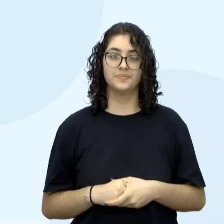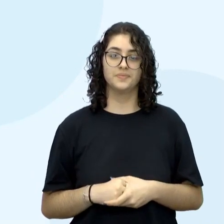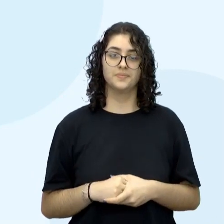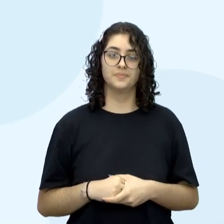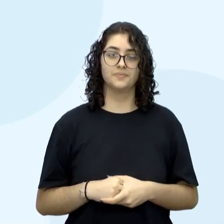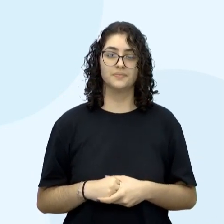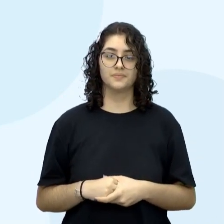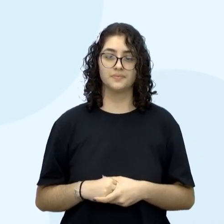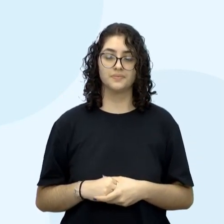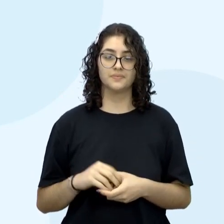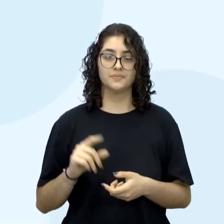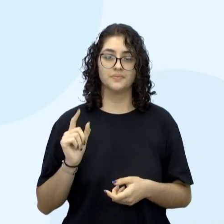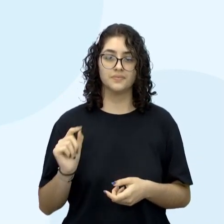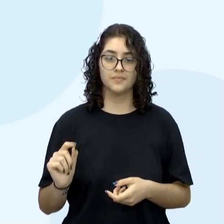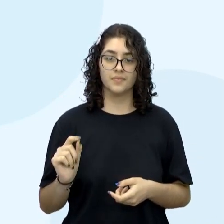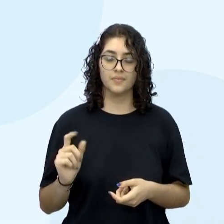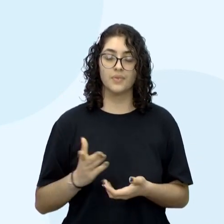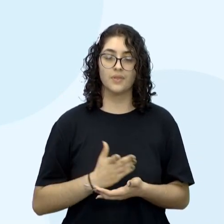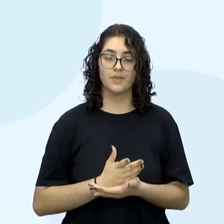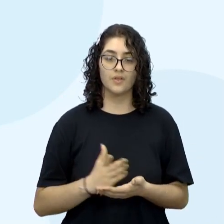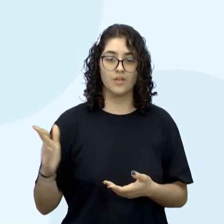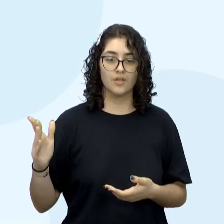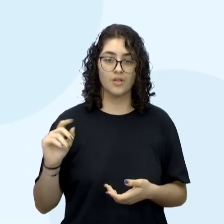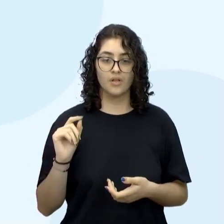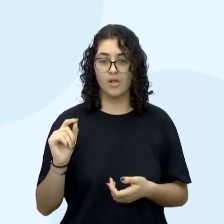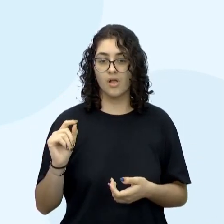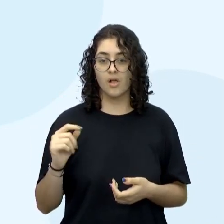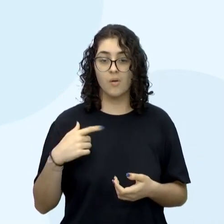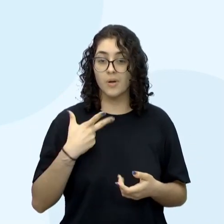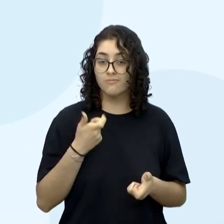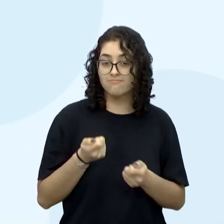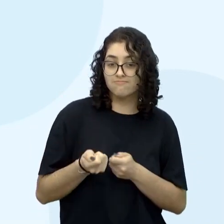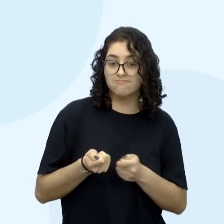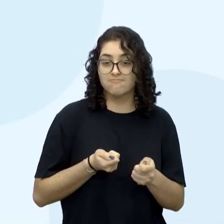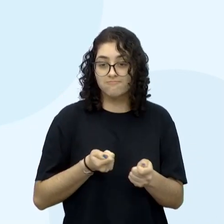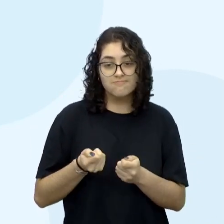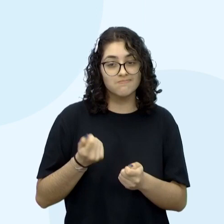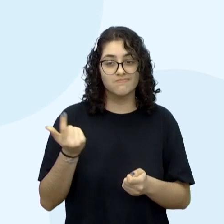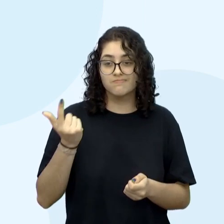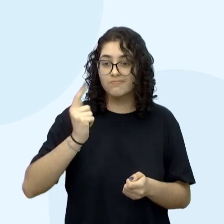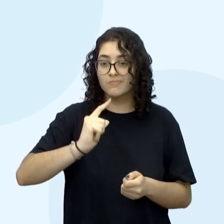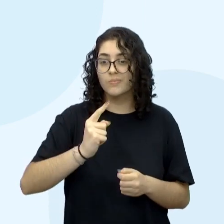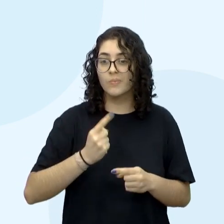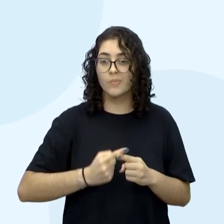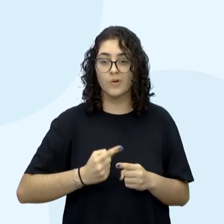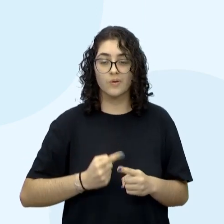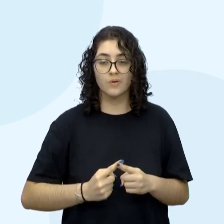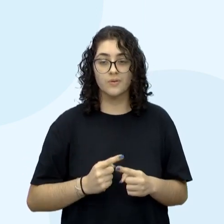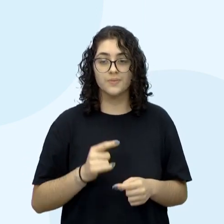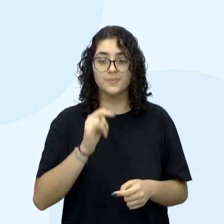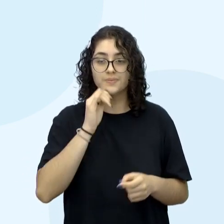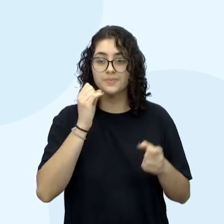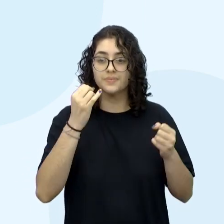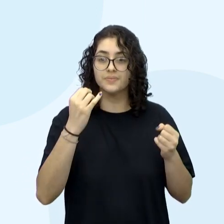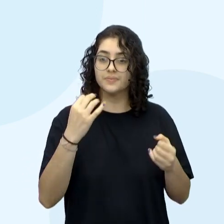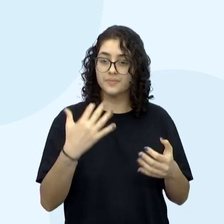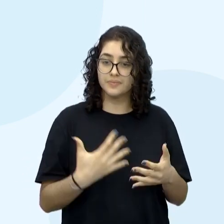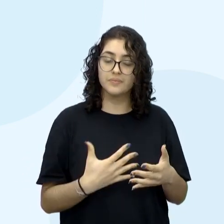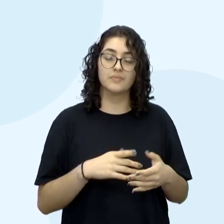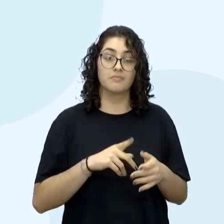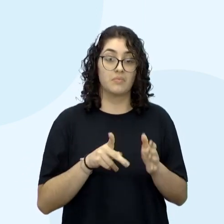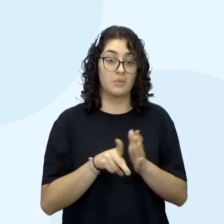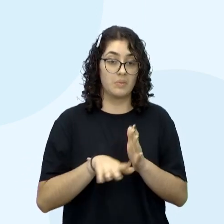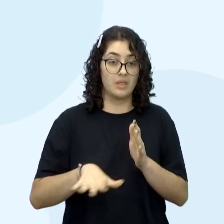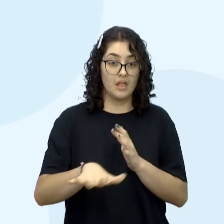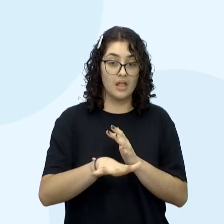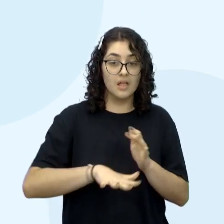elas vão progredir a um ponto que não dá pra gente controlar. Porque justamente, quando a gente está falando de ravinas e essas